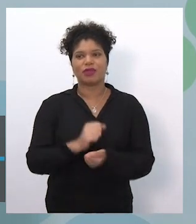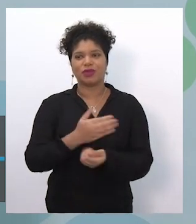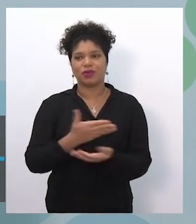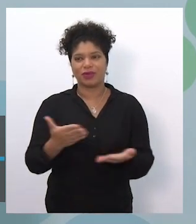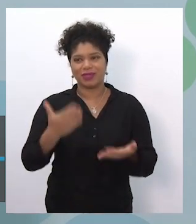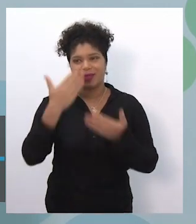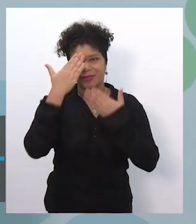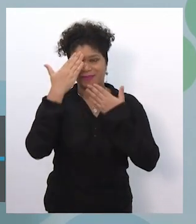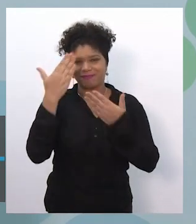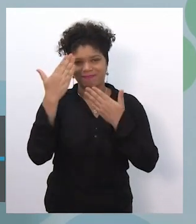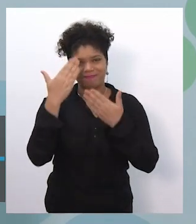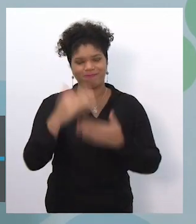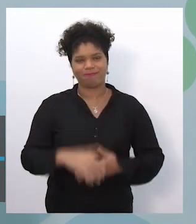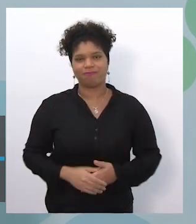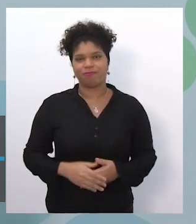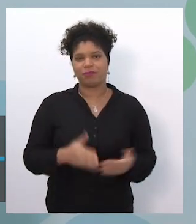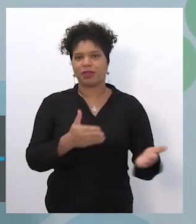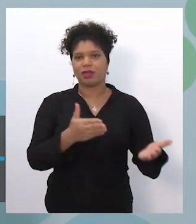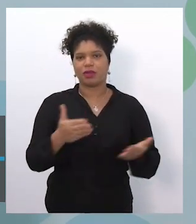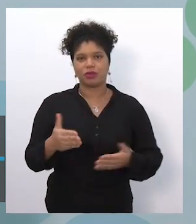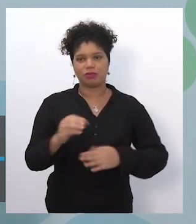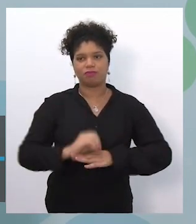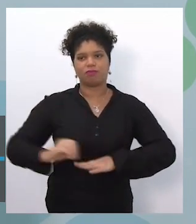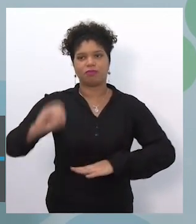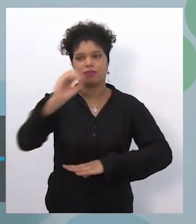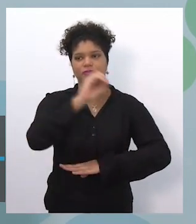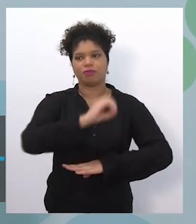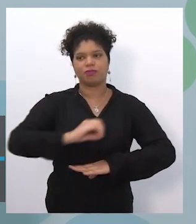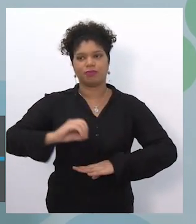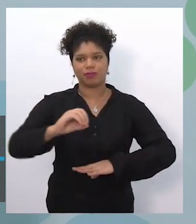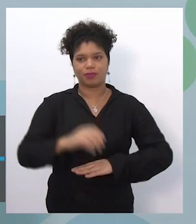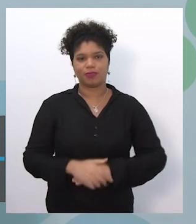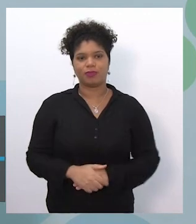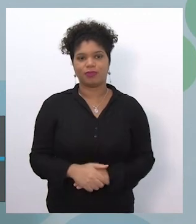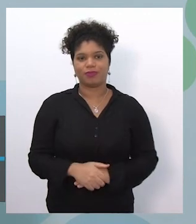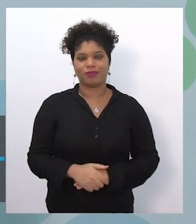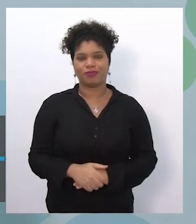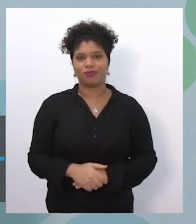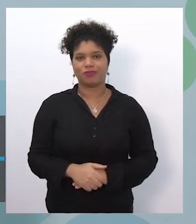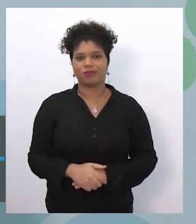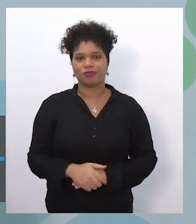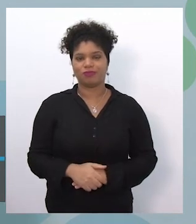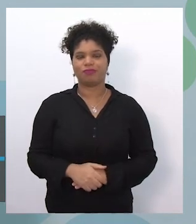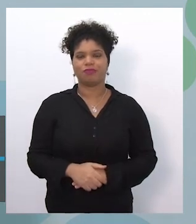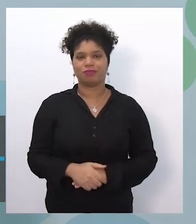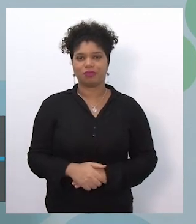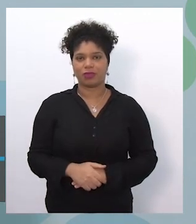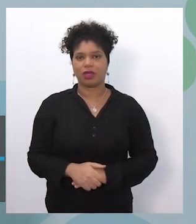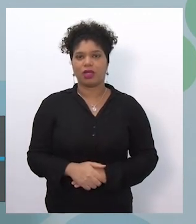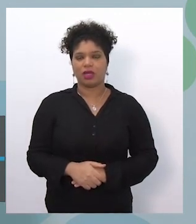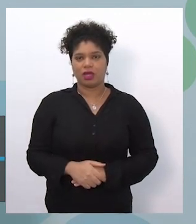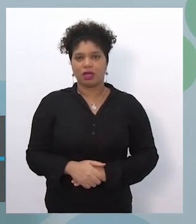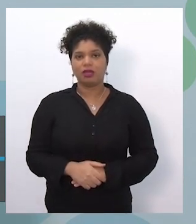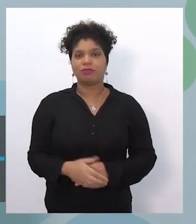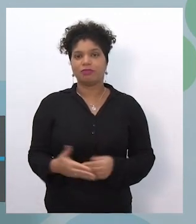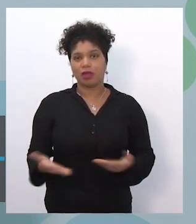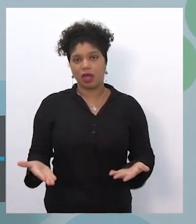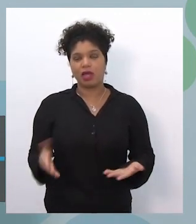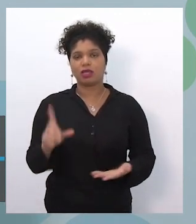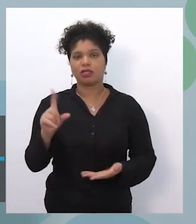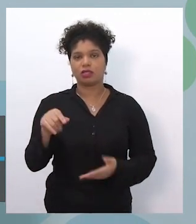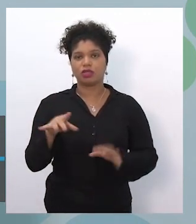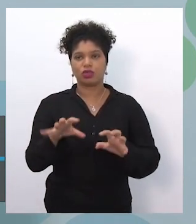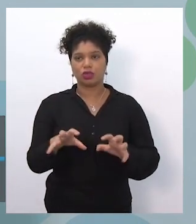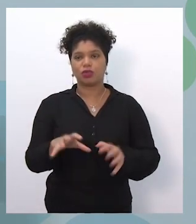Agradeço o convite da EFAP, representando a diretoria Centro-Sul, né? Sou diretor do NIT. E é isso. Então, hoje a gente vai